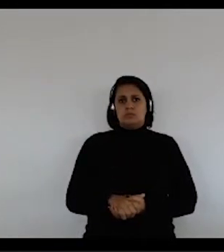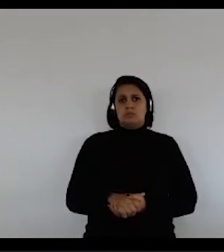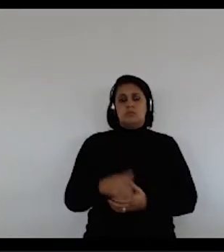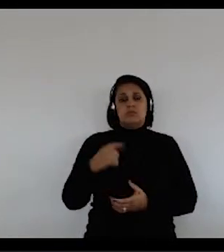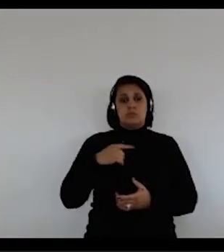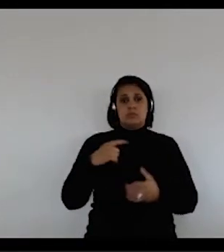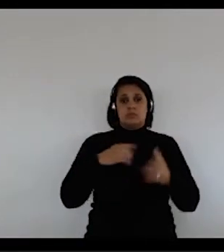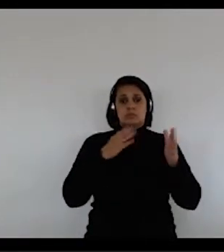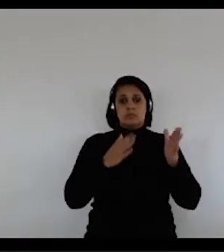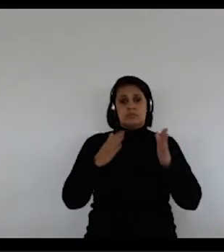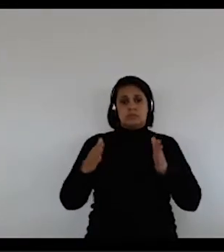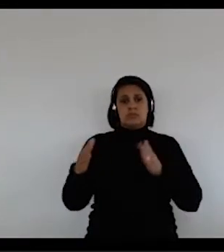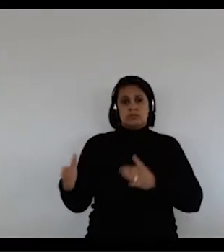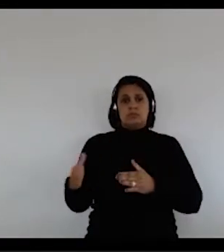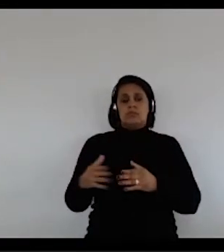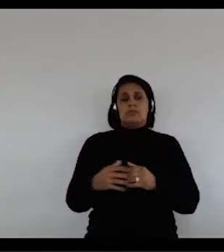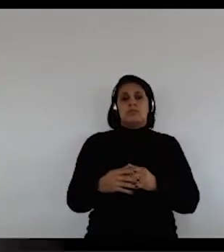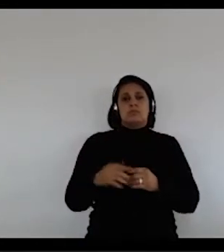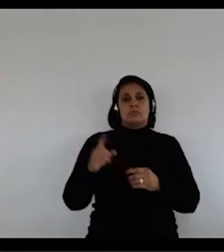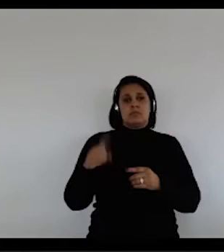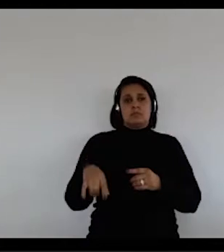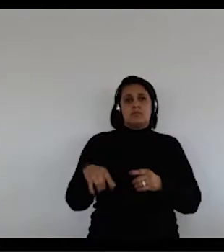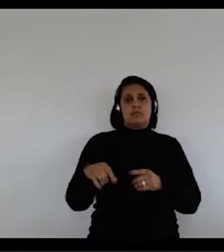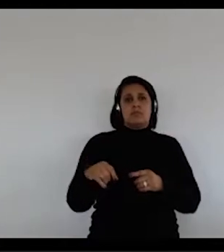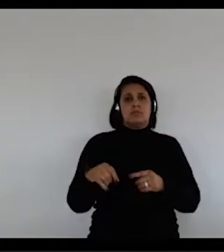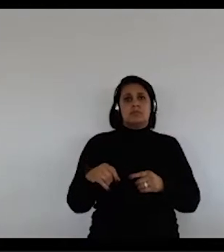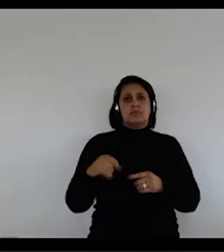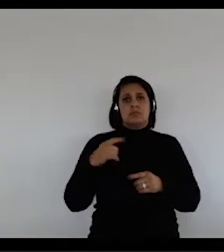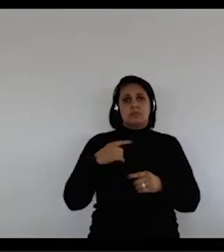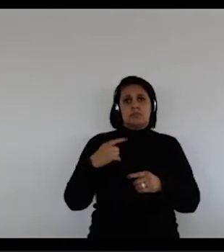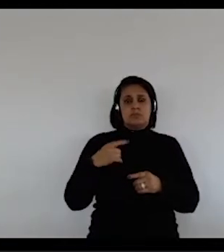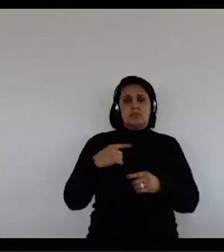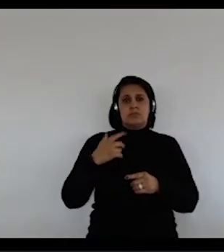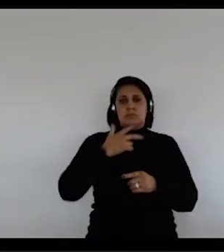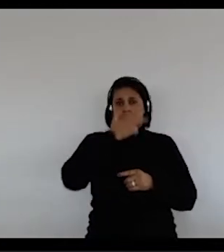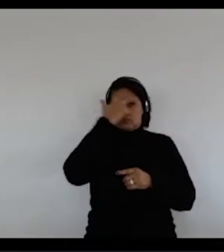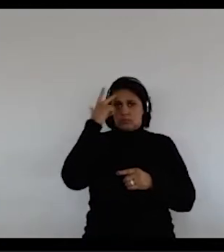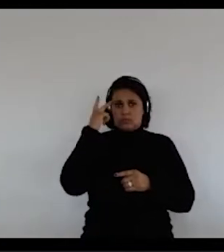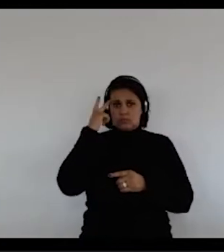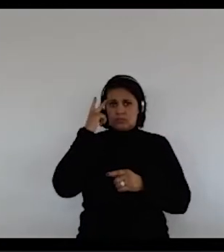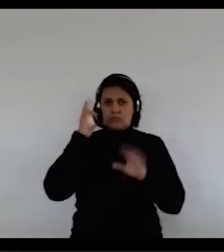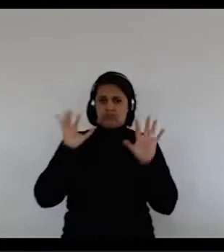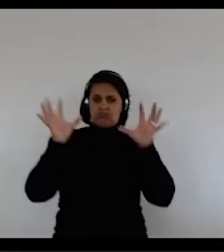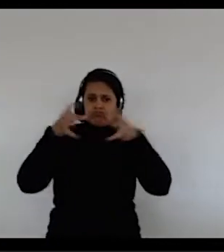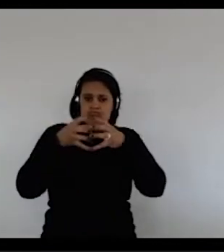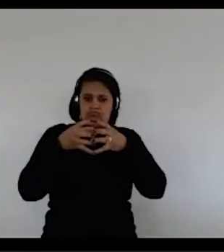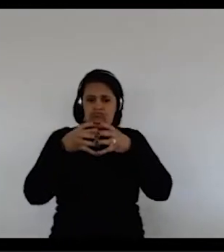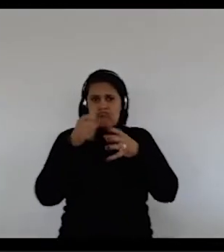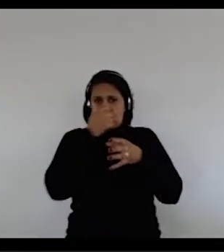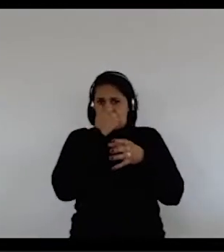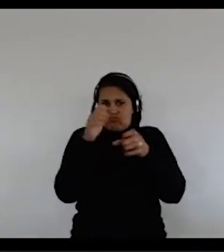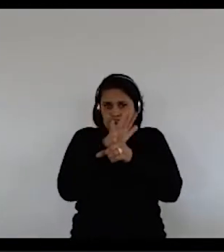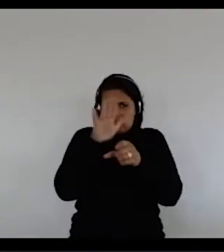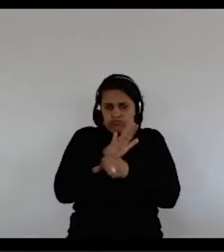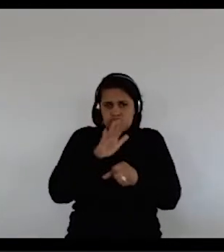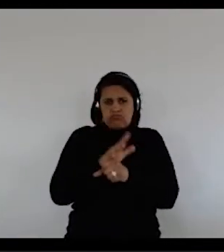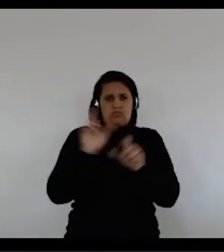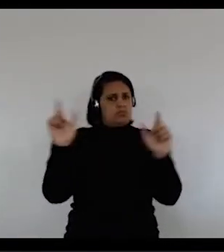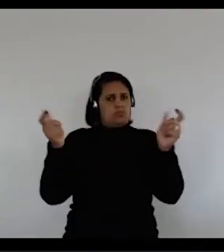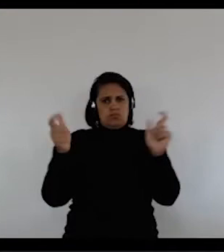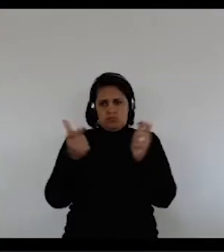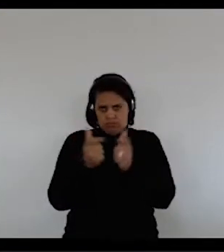normas que pretendem que a gente acumulada seja menor do que o normal